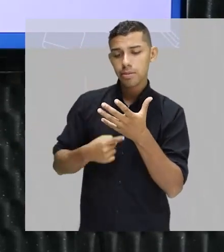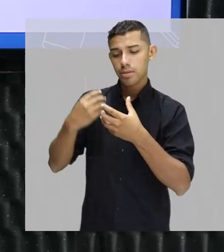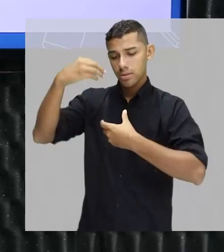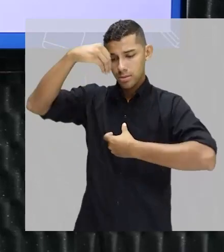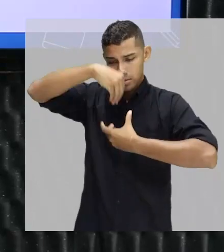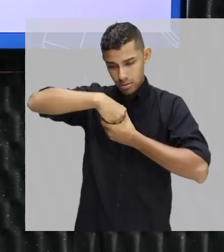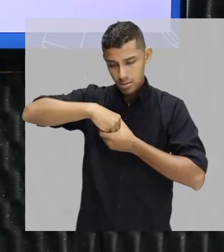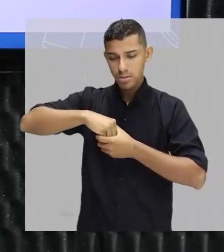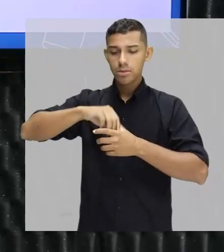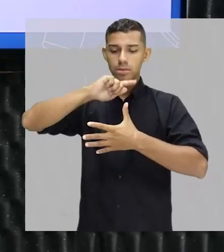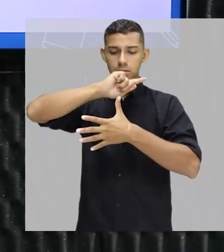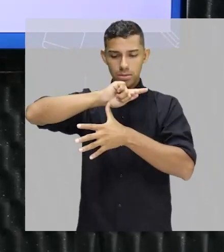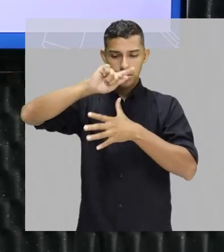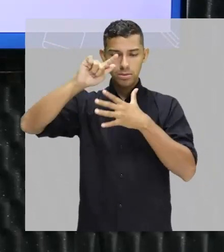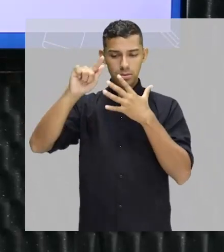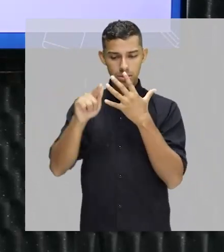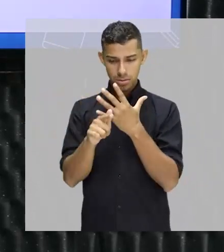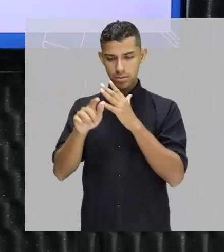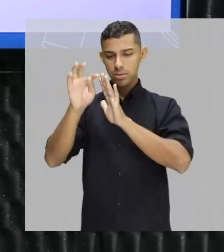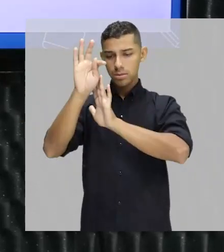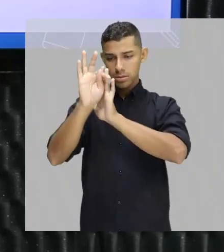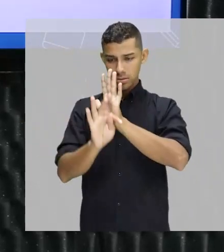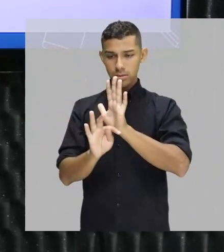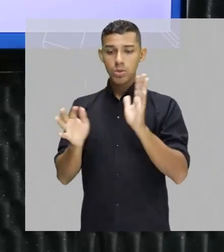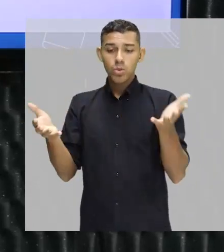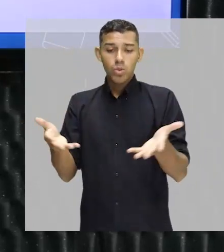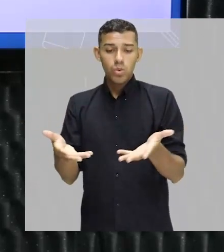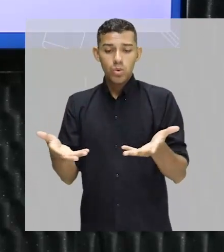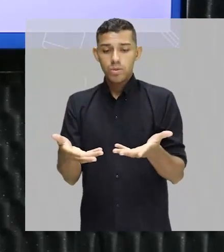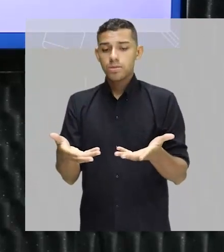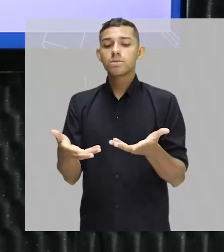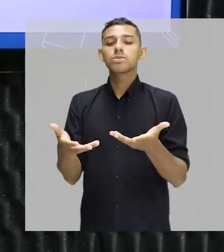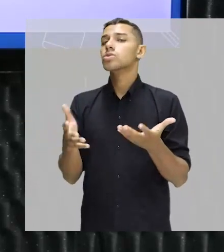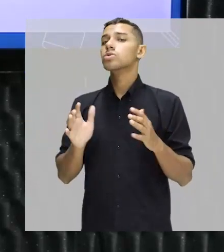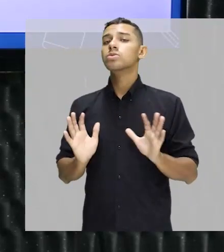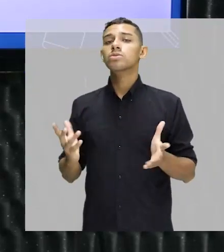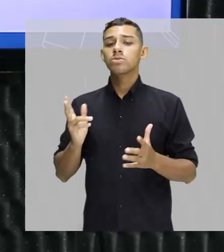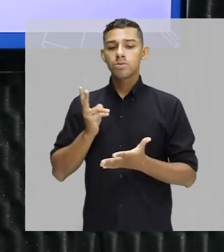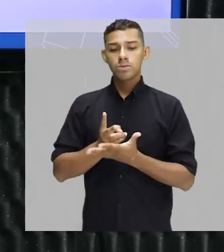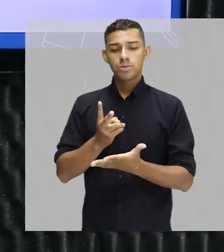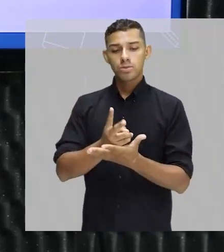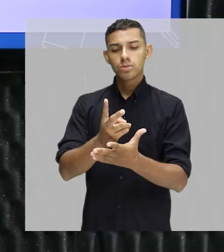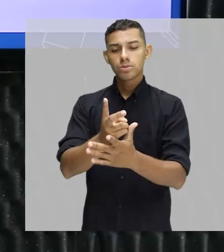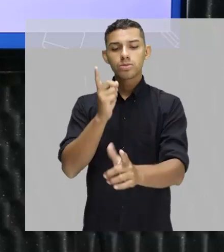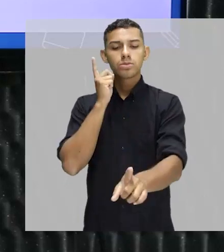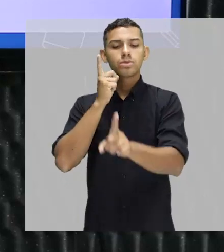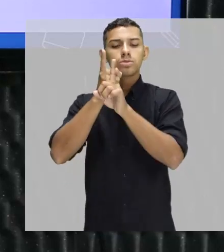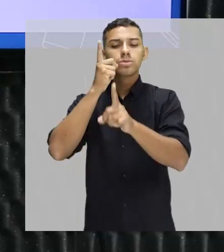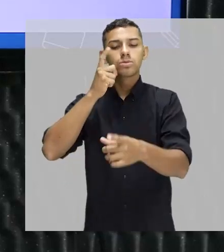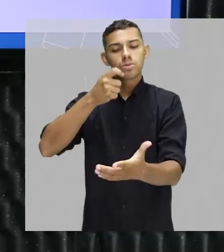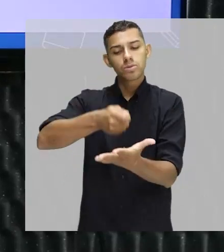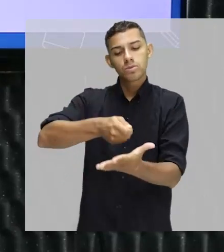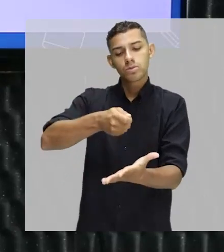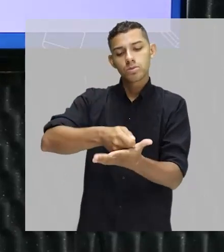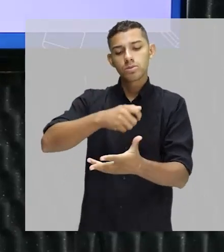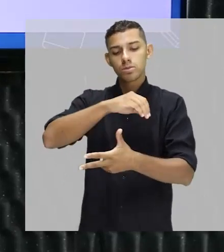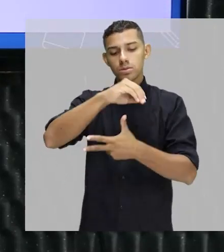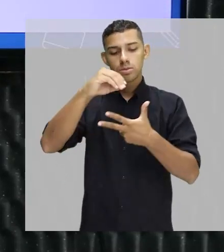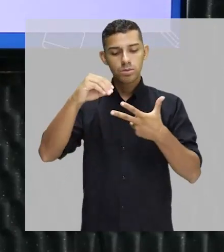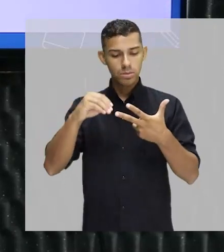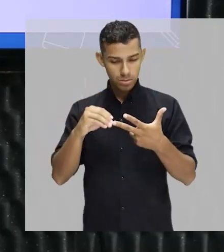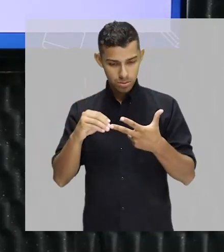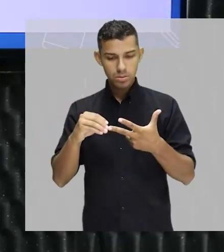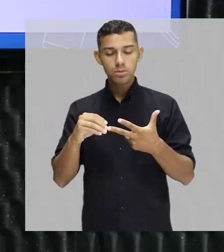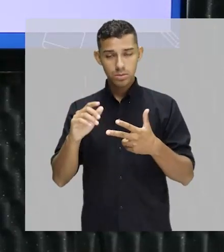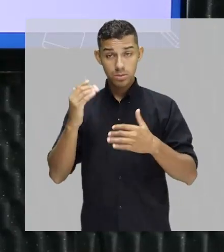os gêneros textuais, né? E hoje nós vimos quais são os mais comuns, os que mais são cobrados no Enem. Então, podem